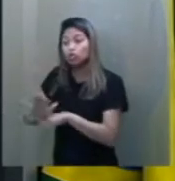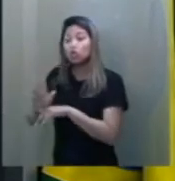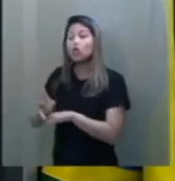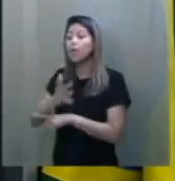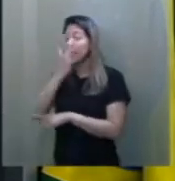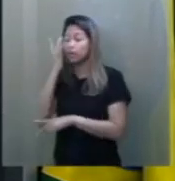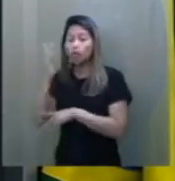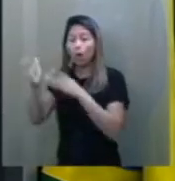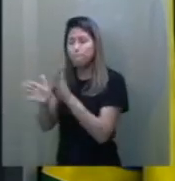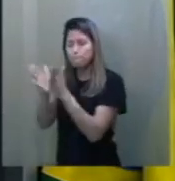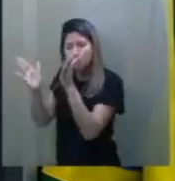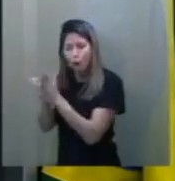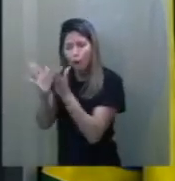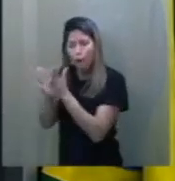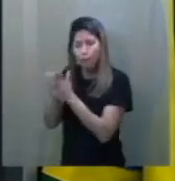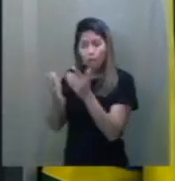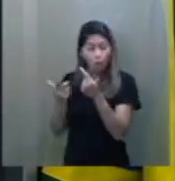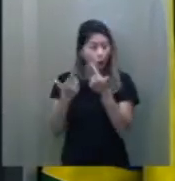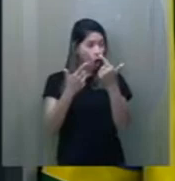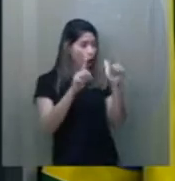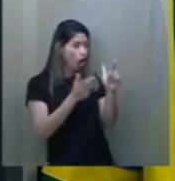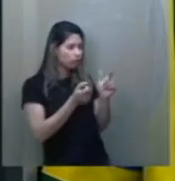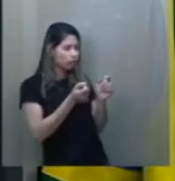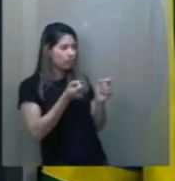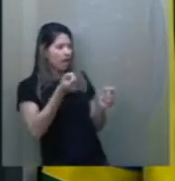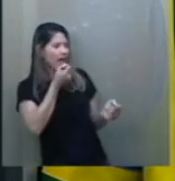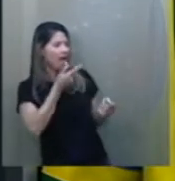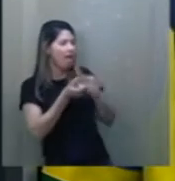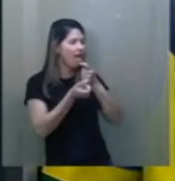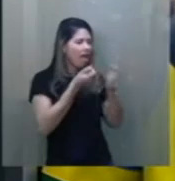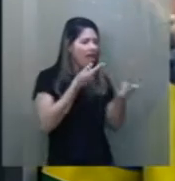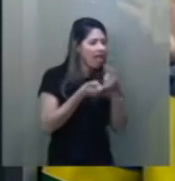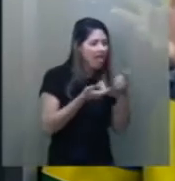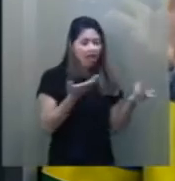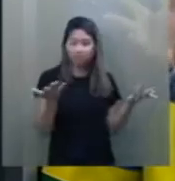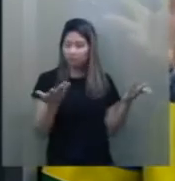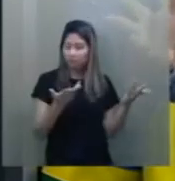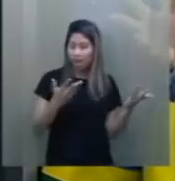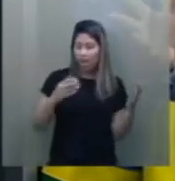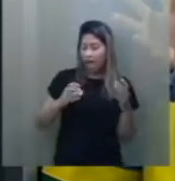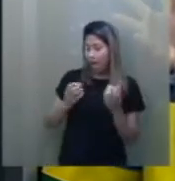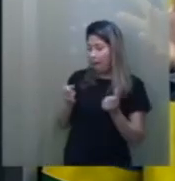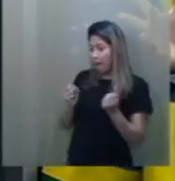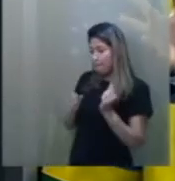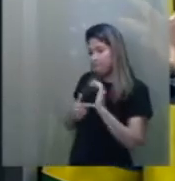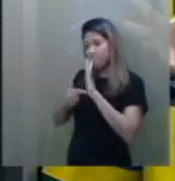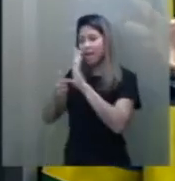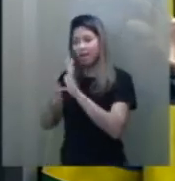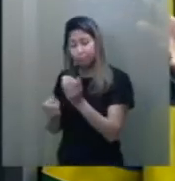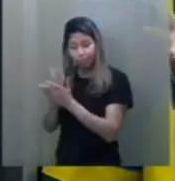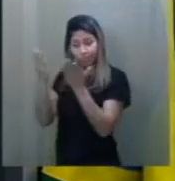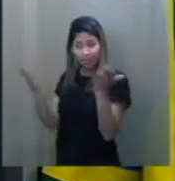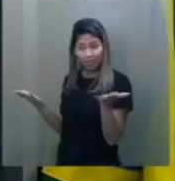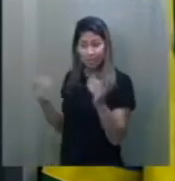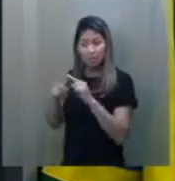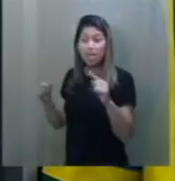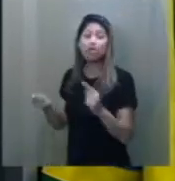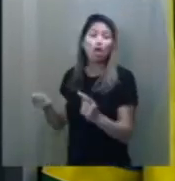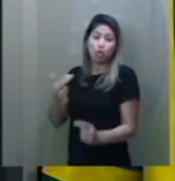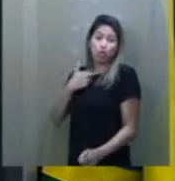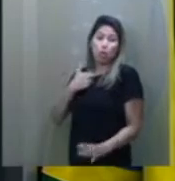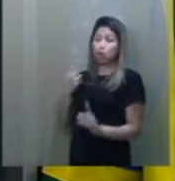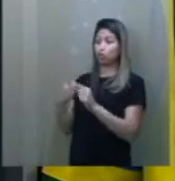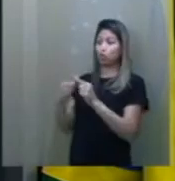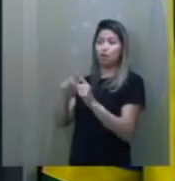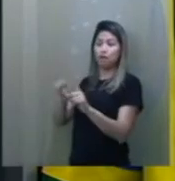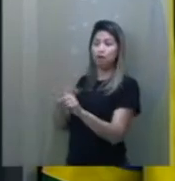de plantão aparecem como arautos do apocalipse. Não pode, porque isso vai